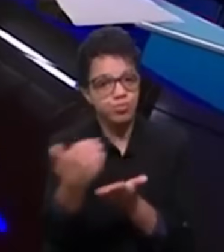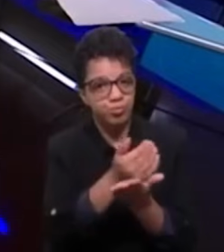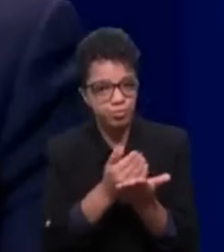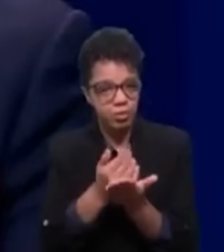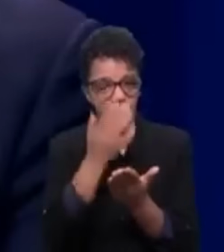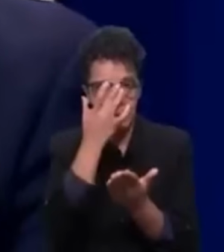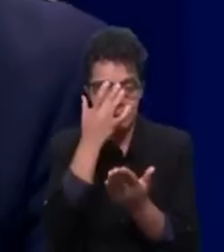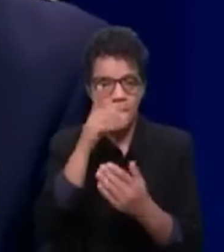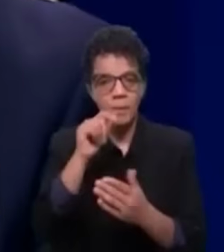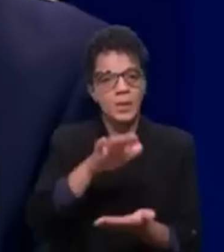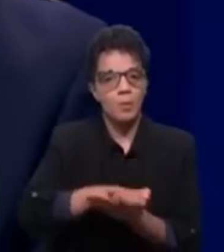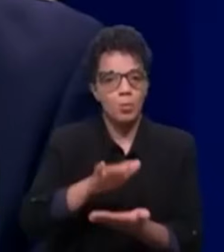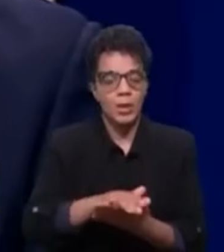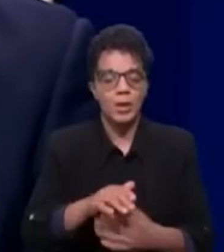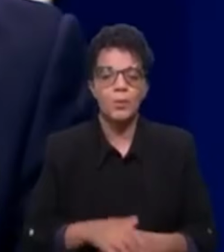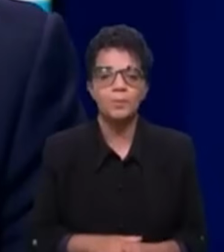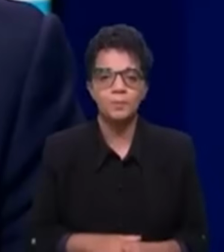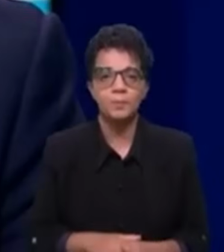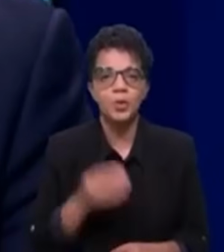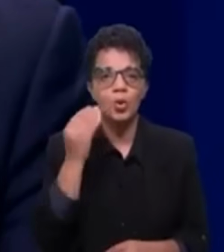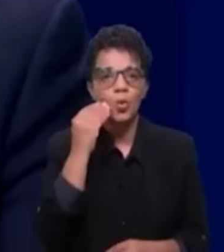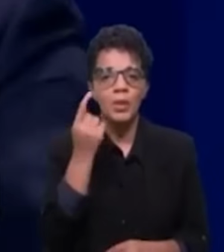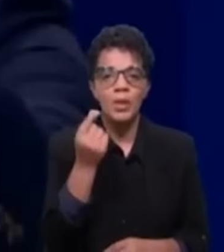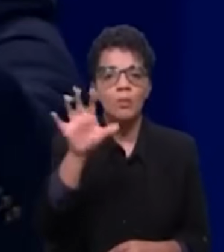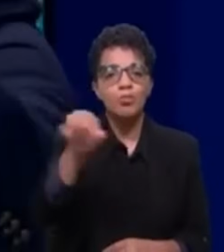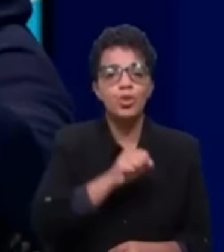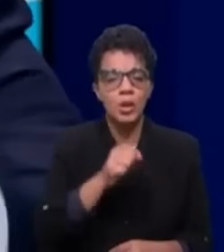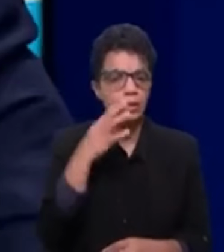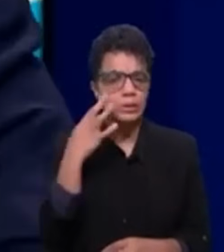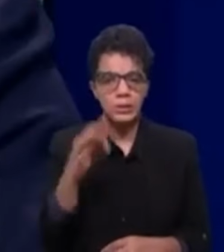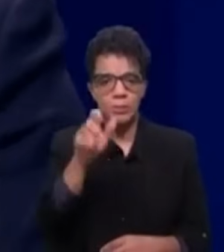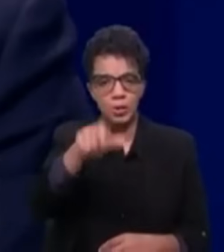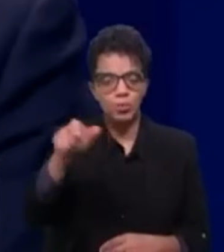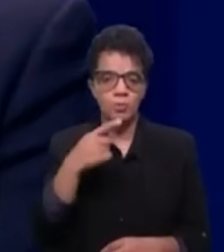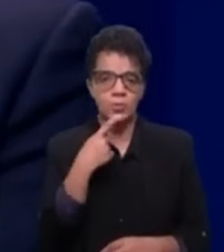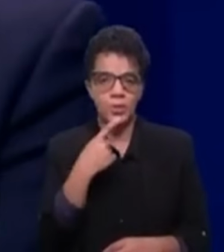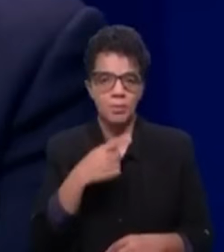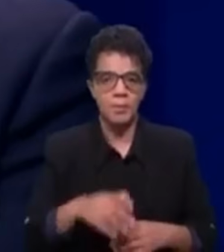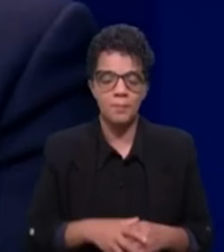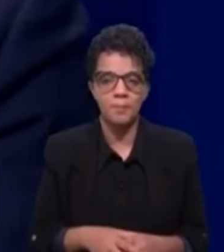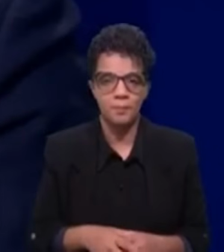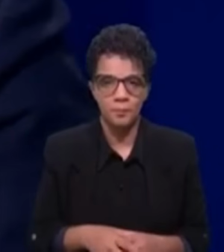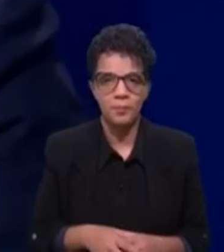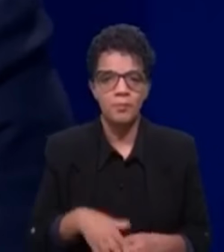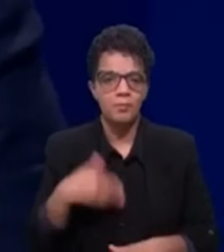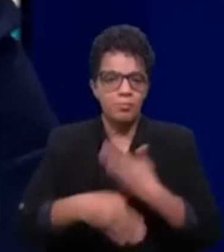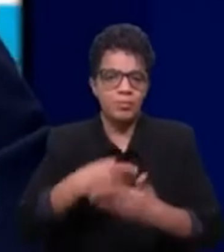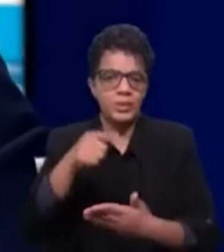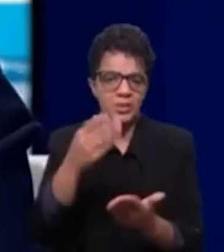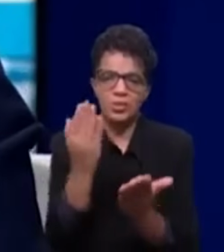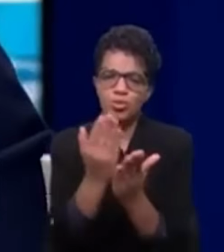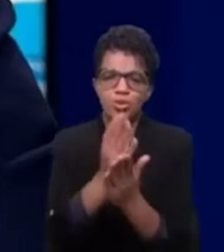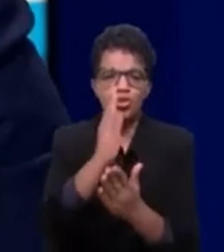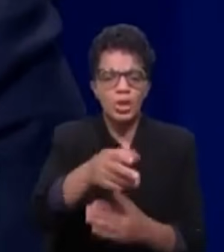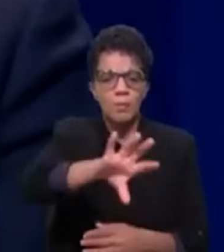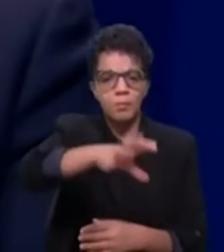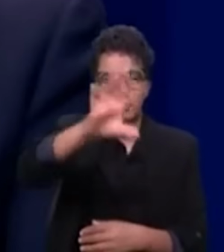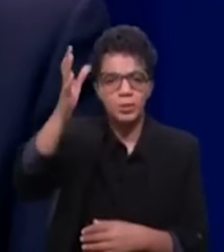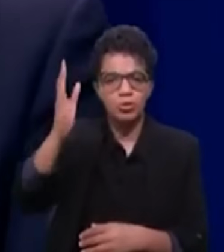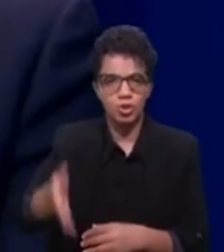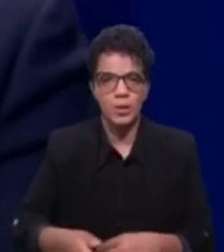está está publicado Qual é como é que se vai buscar este valor é muito simples e as pessoas compreendem é conseguindo acelerar isto Aliás está estudado e em vários